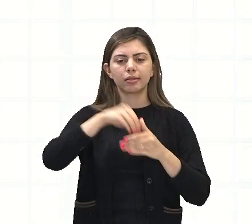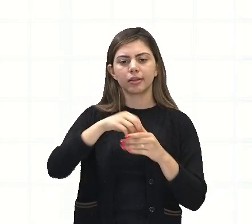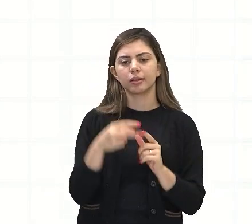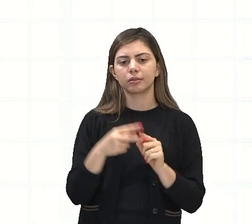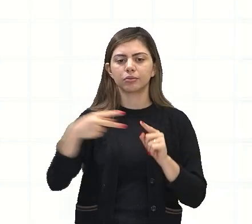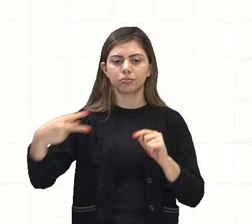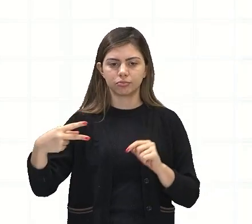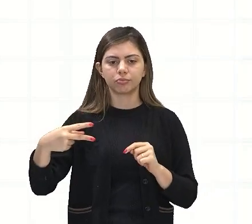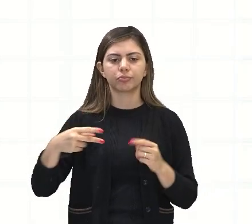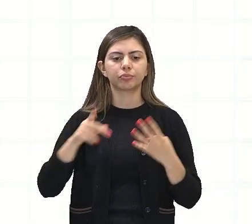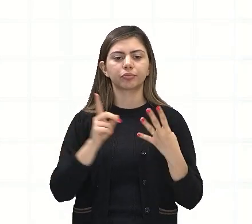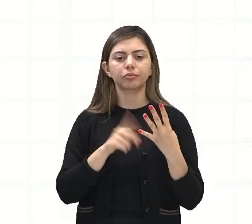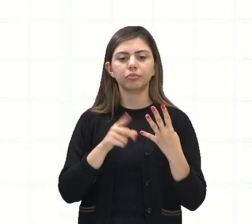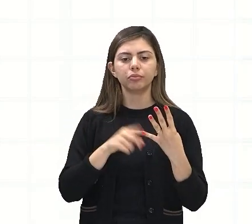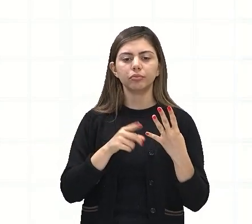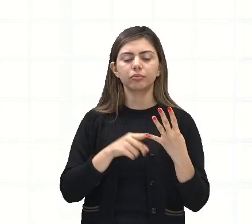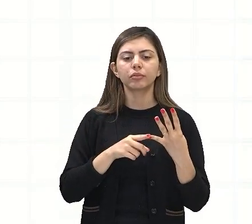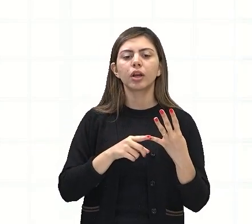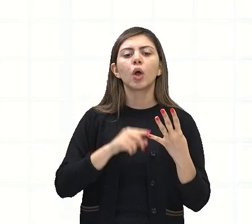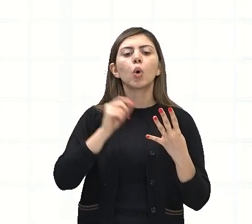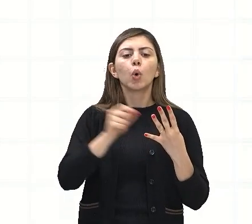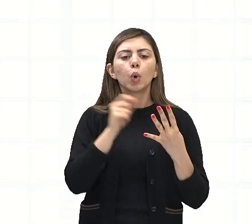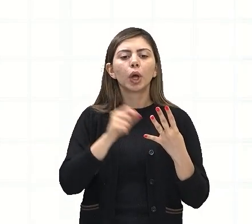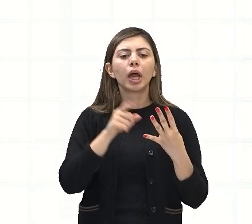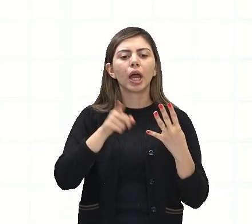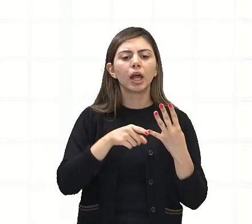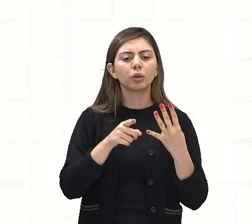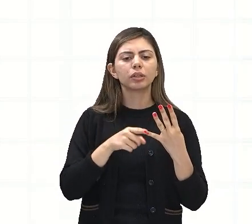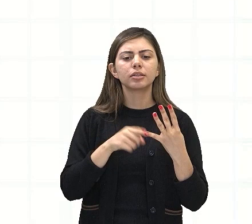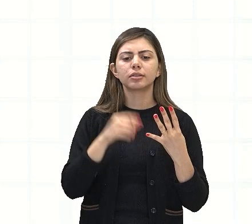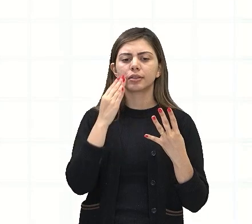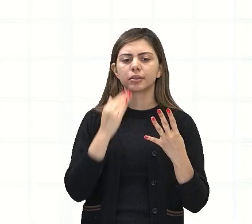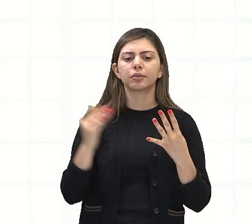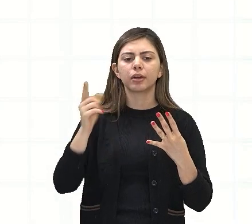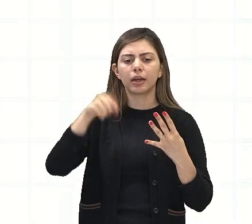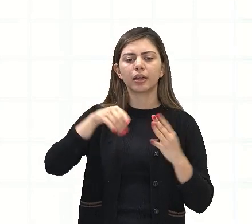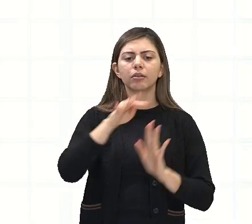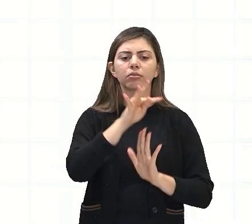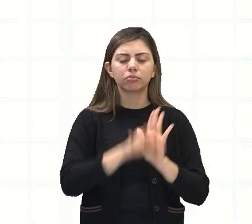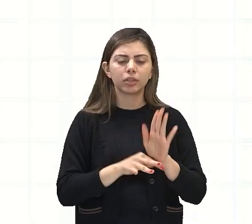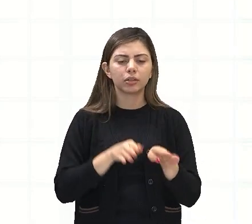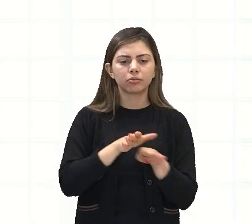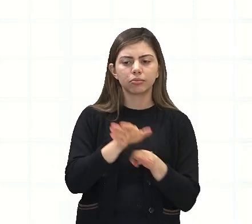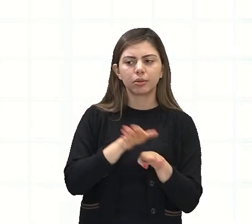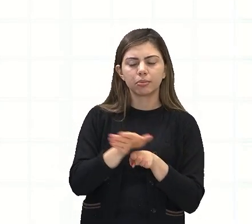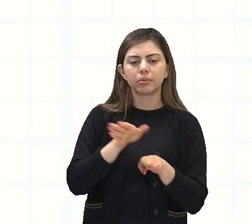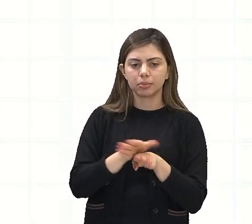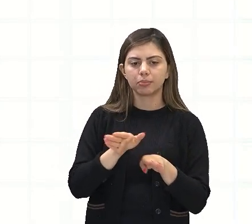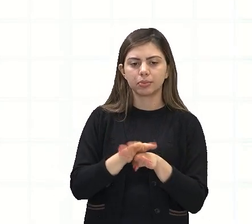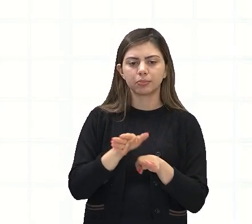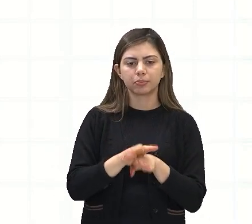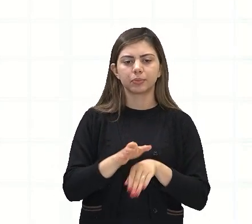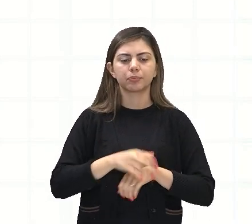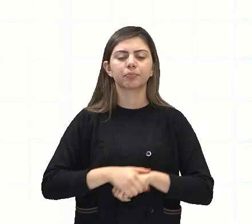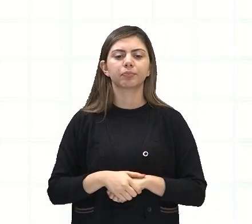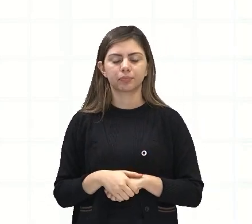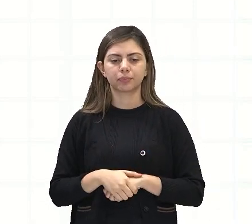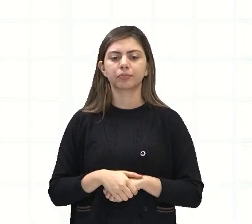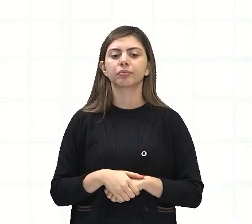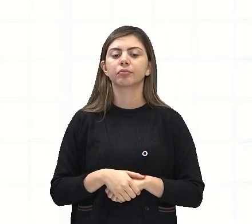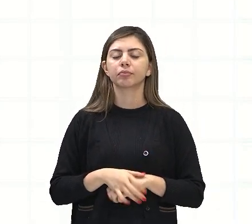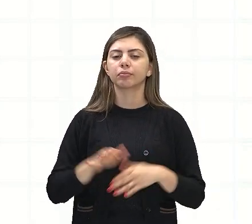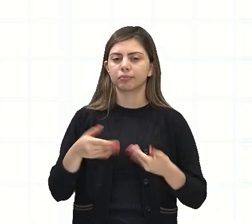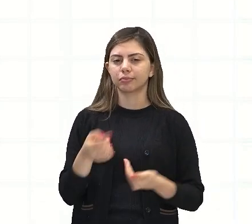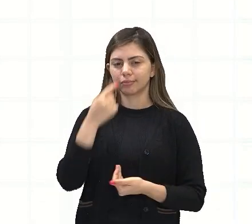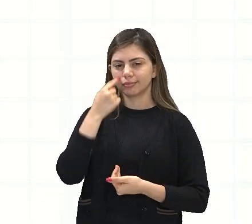e dissertativo, argumentativo, e temos o texto instrucional ou injuntivo, né, que vimos